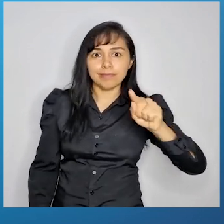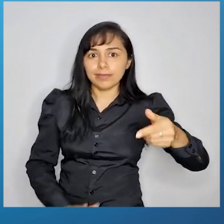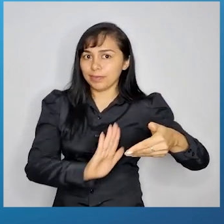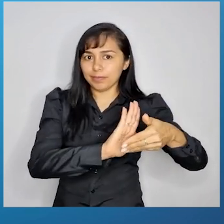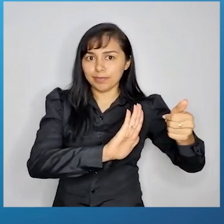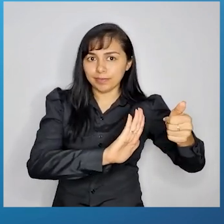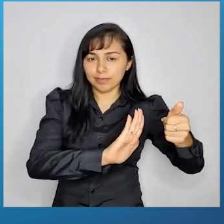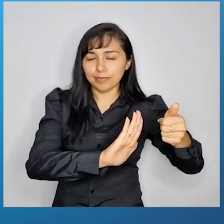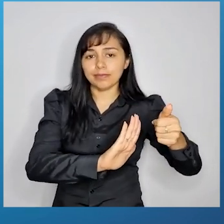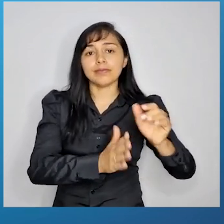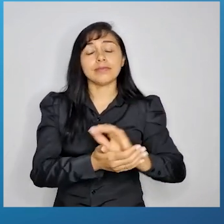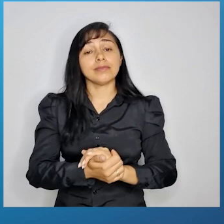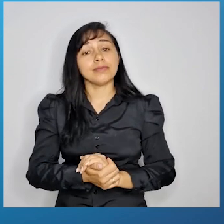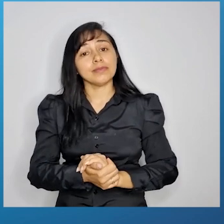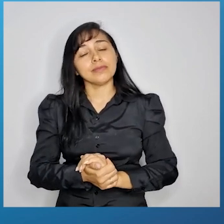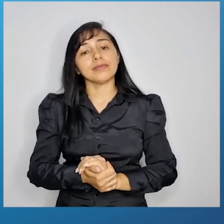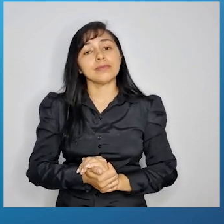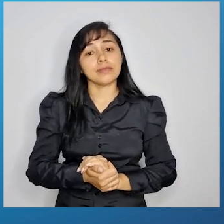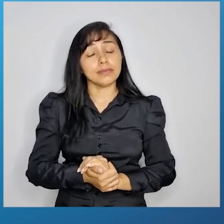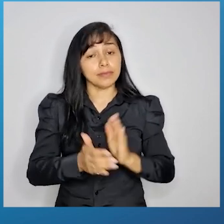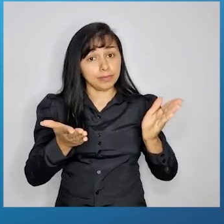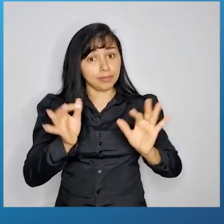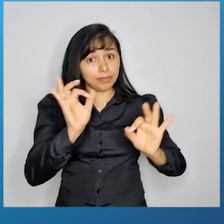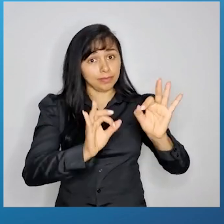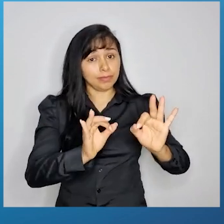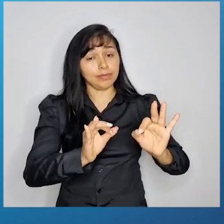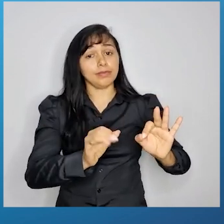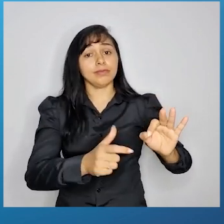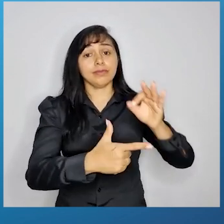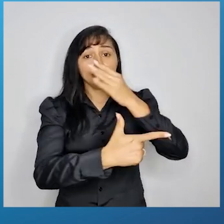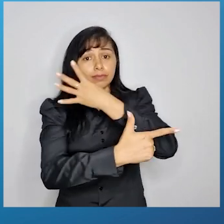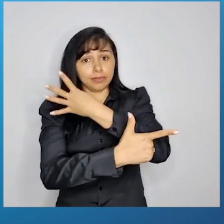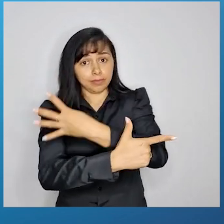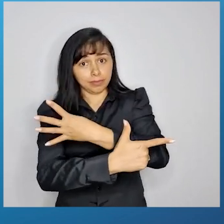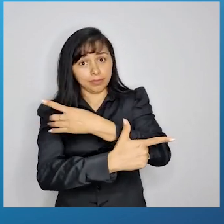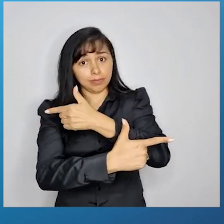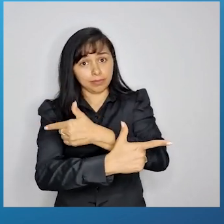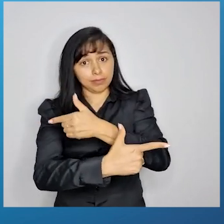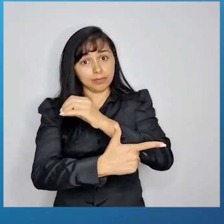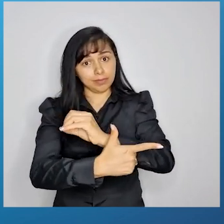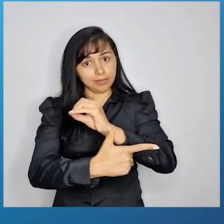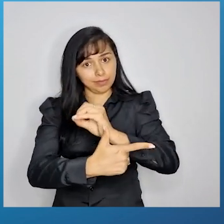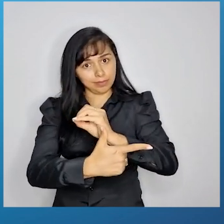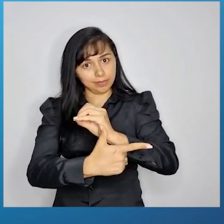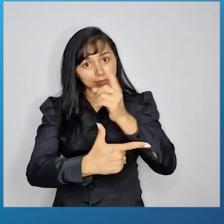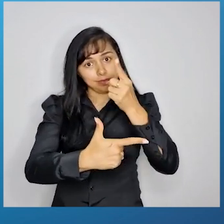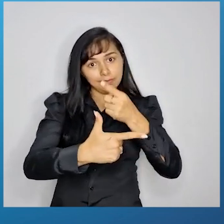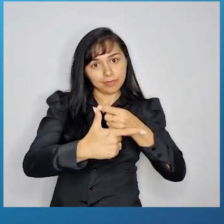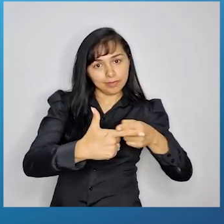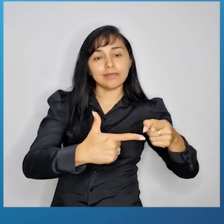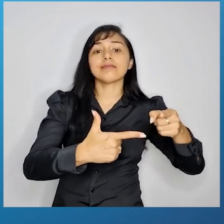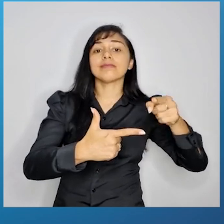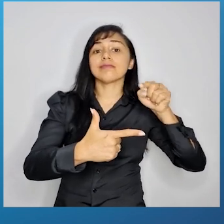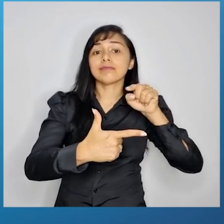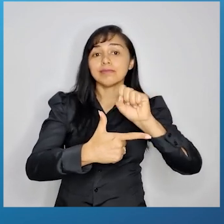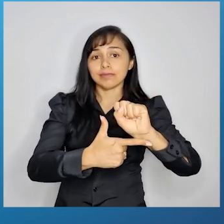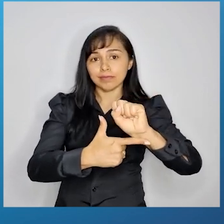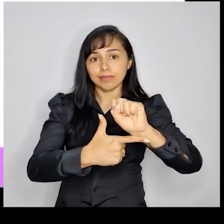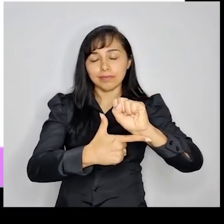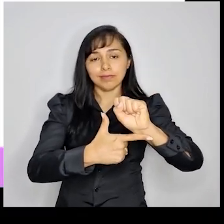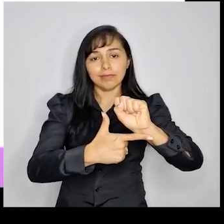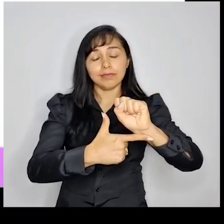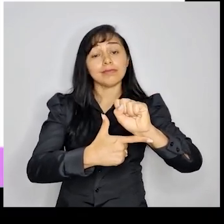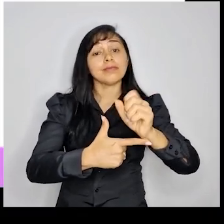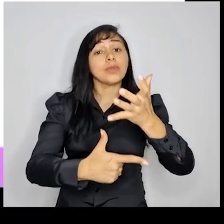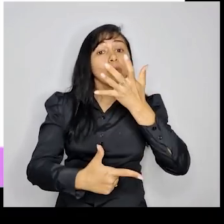primeira parte aqui desse valor, tudo bem? Então aqui nós temos, mais uma vez, 4.200 dividido